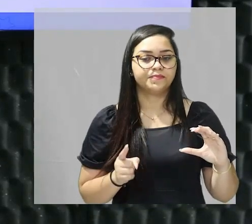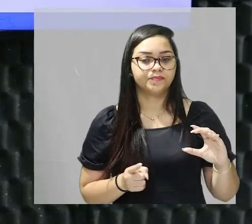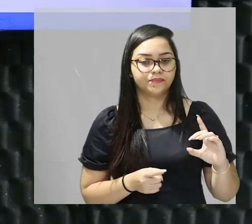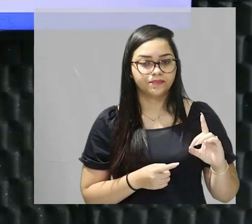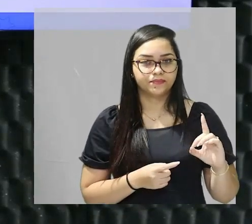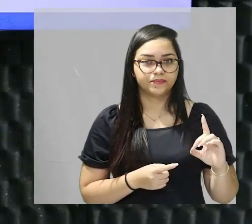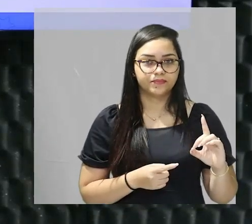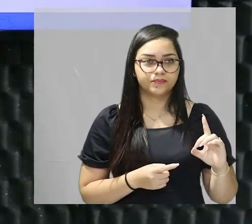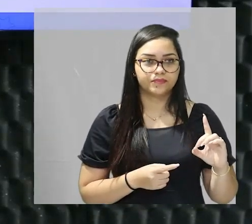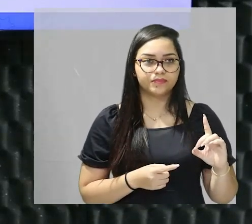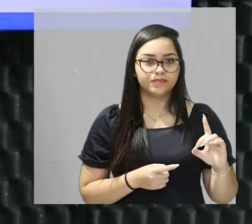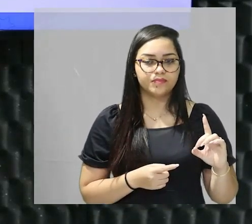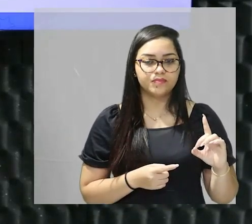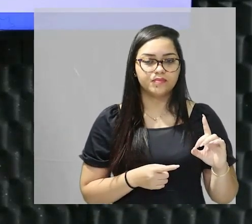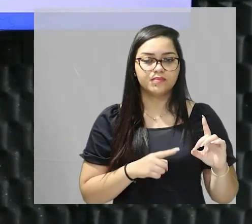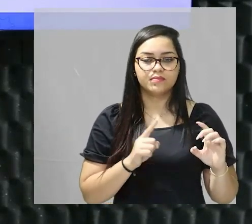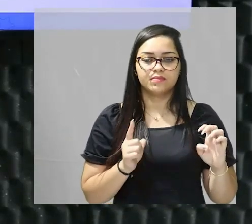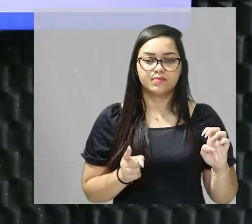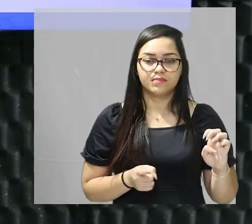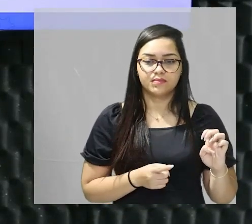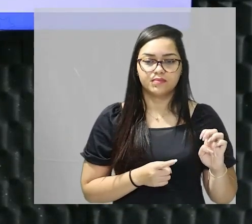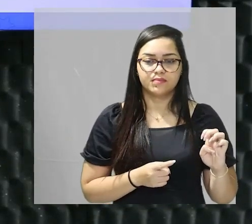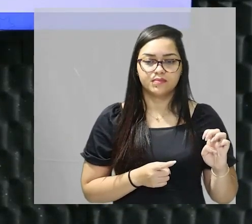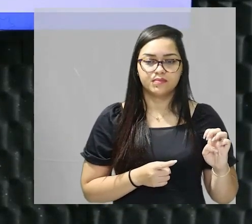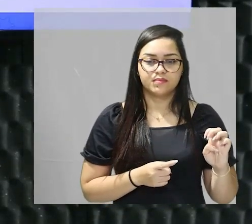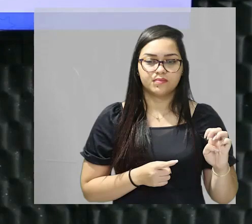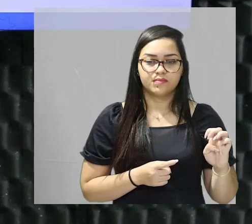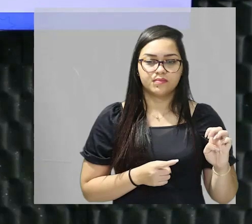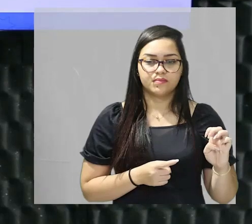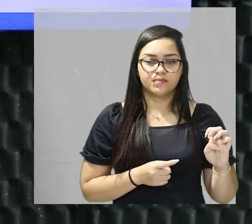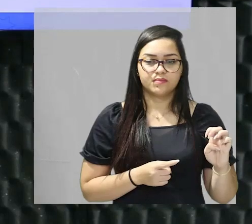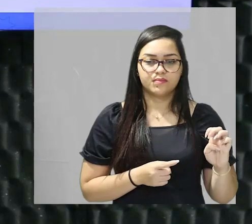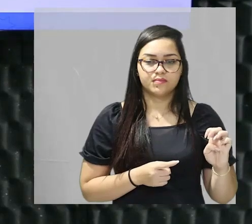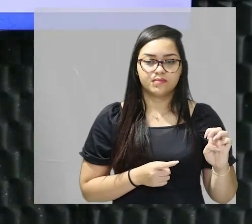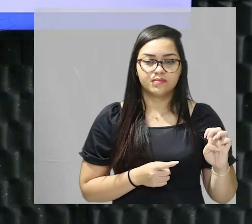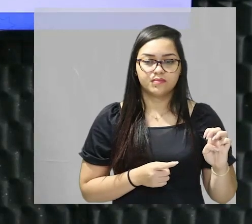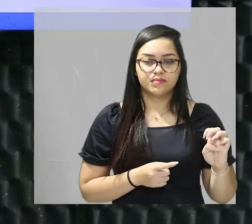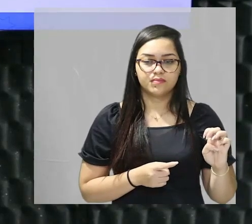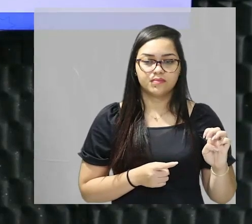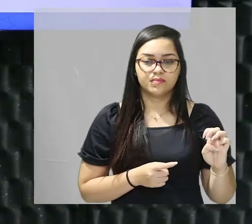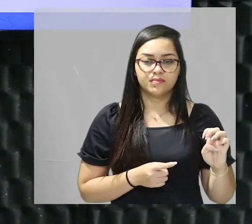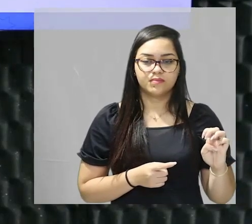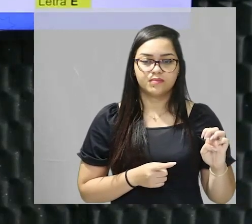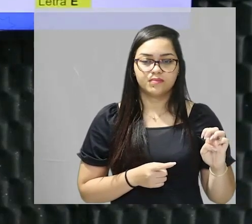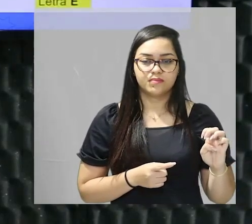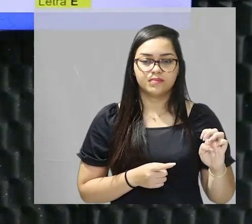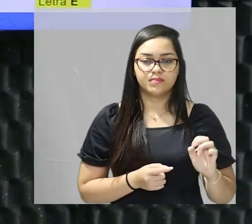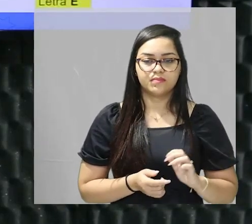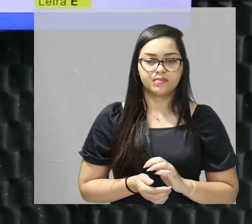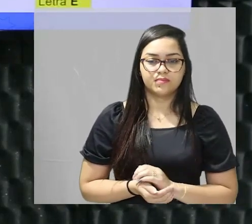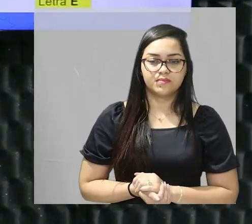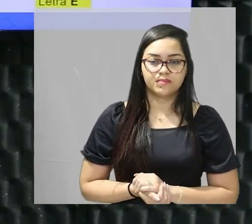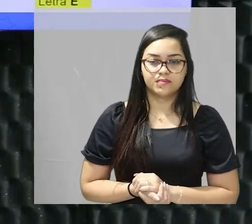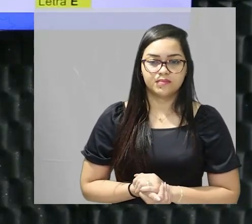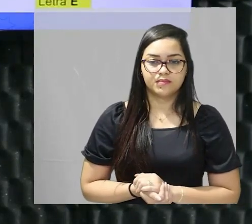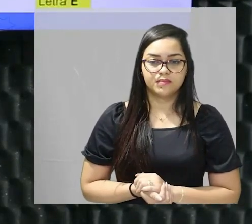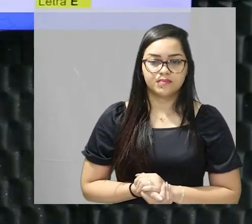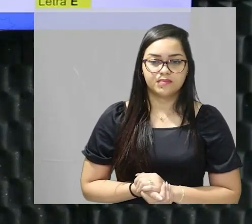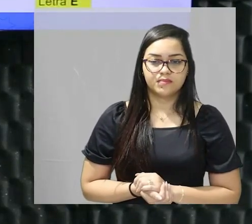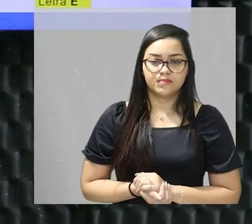grande superfície de contato, fraca interação intermolecular. Tudo bem?